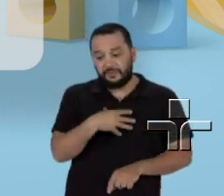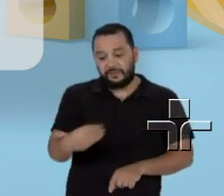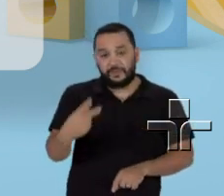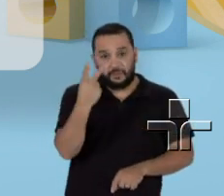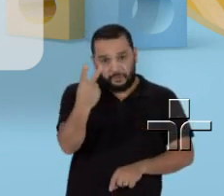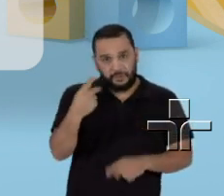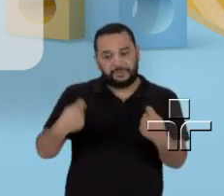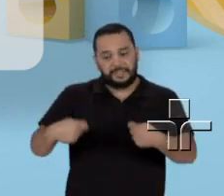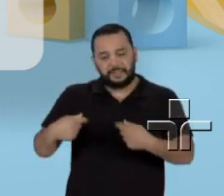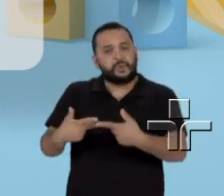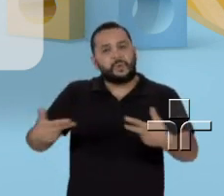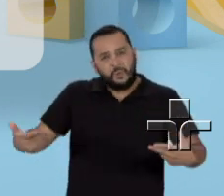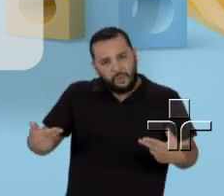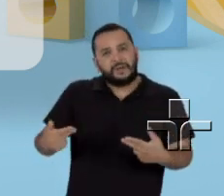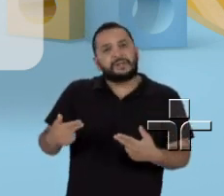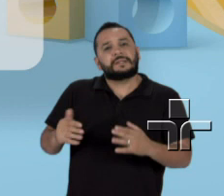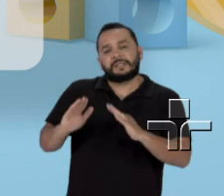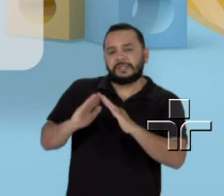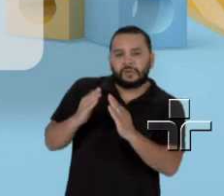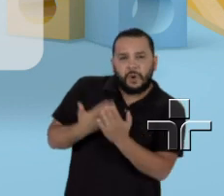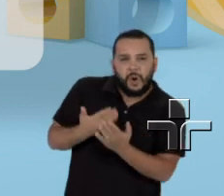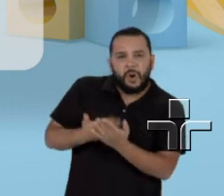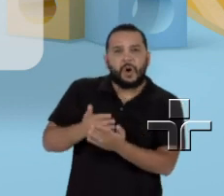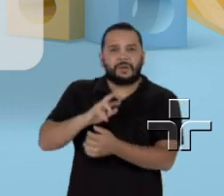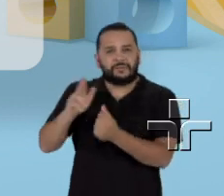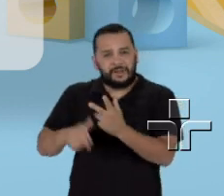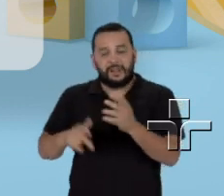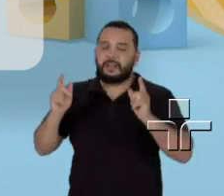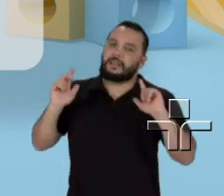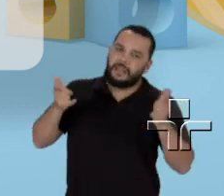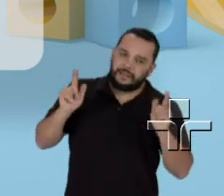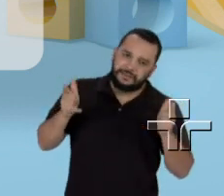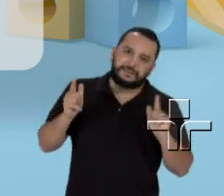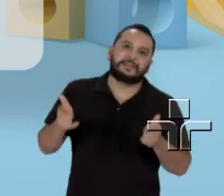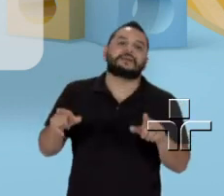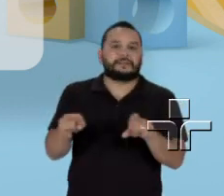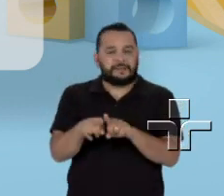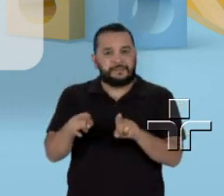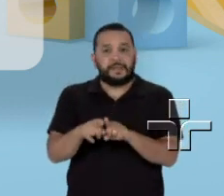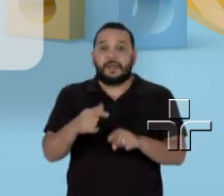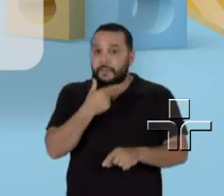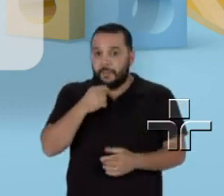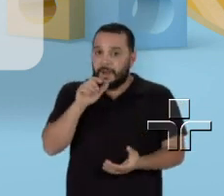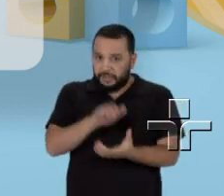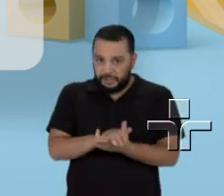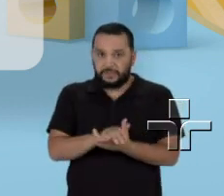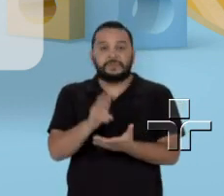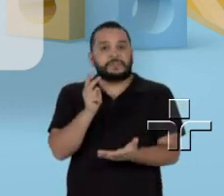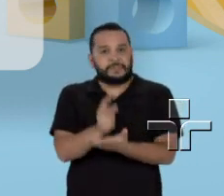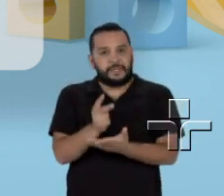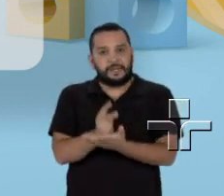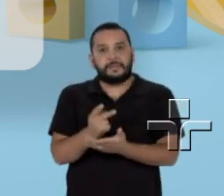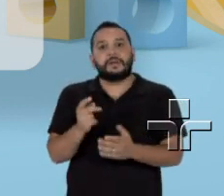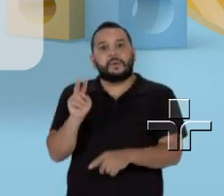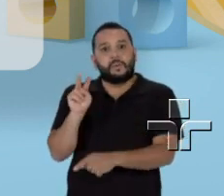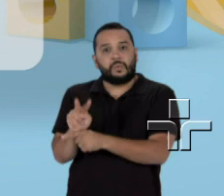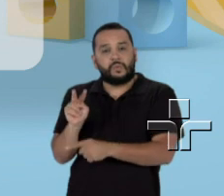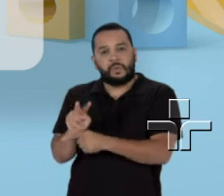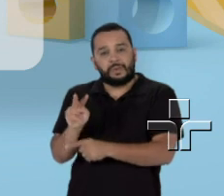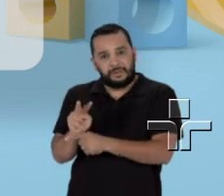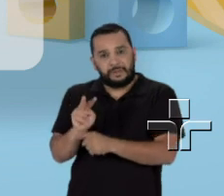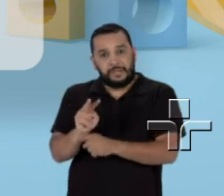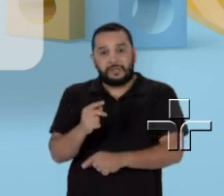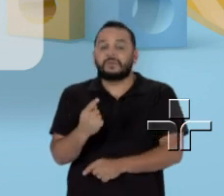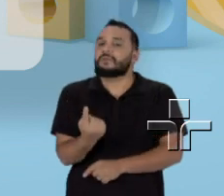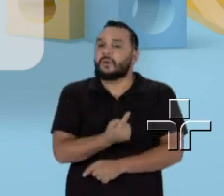algo seja pessoal ou para a escola fora lazer que tem que existir meu marido faz questão de cuidar sozinha pois ele